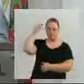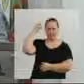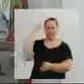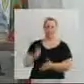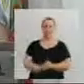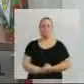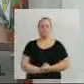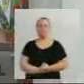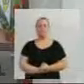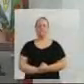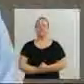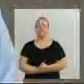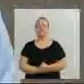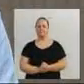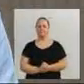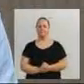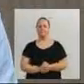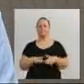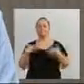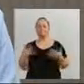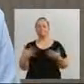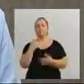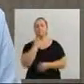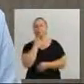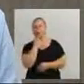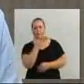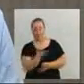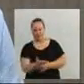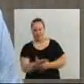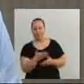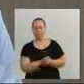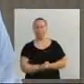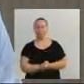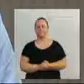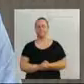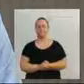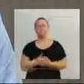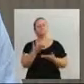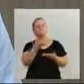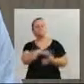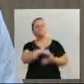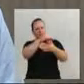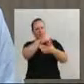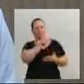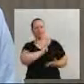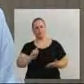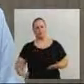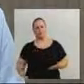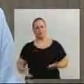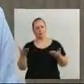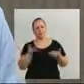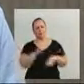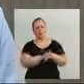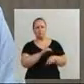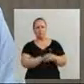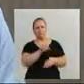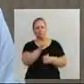parte o vereador Ivan Nats. Vereador Robinho, noto agora que a liderança do governo começa a ser exercida da